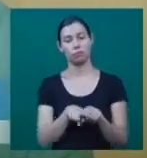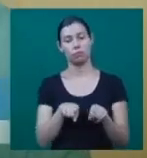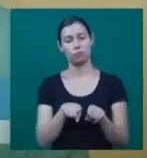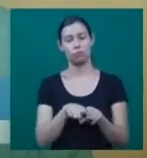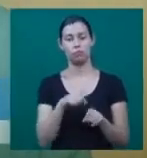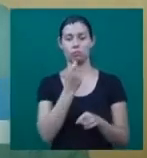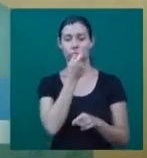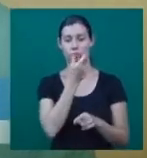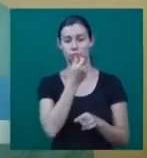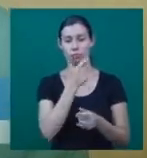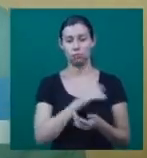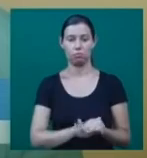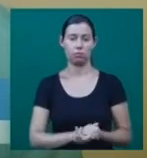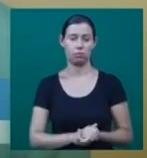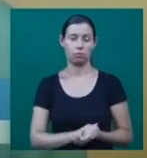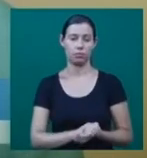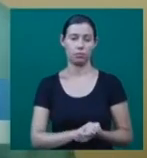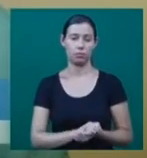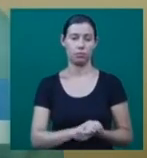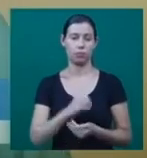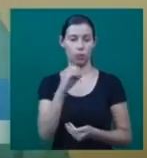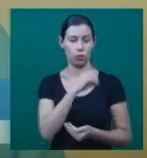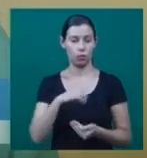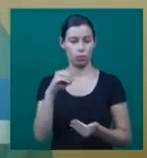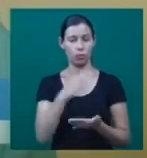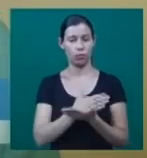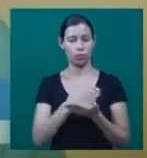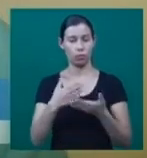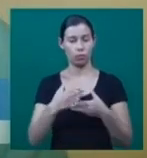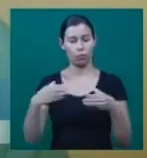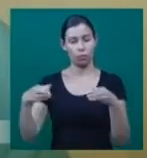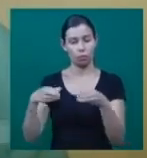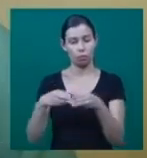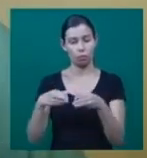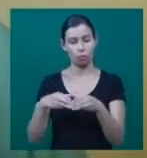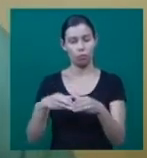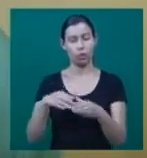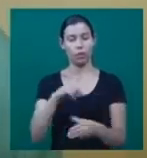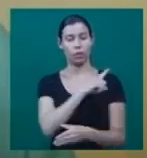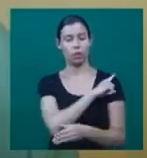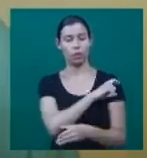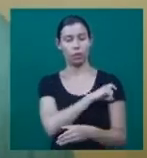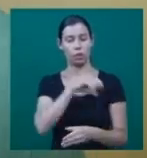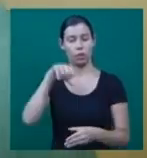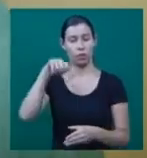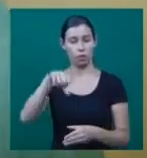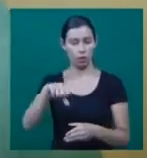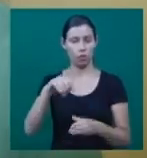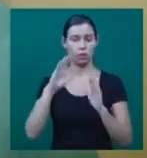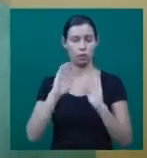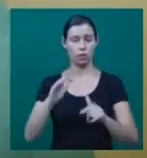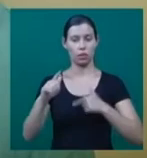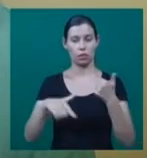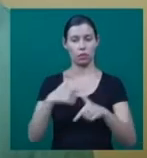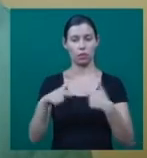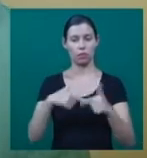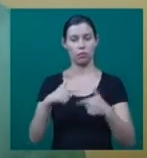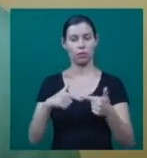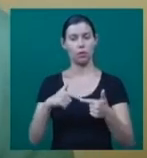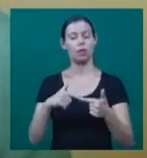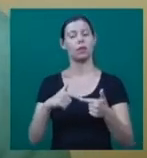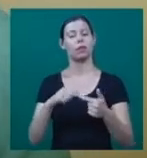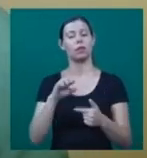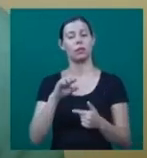ano passado, nós iniciamos então com uma turma de 9 enfermeiras que já atuam em maternidades credenciadas